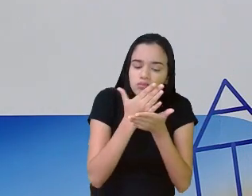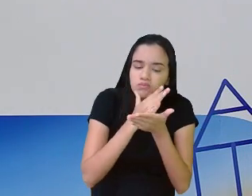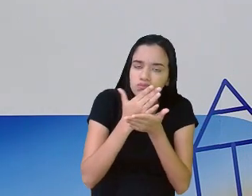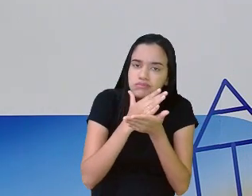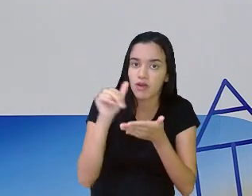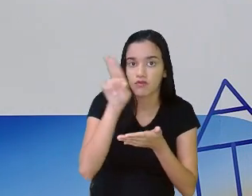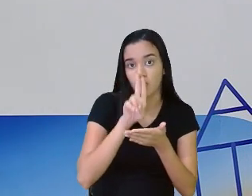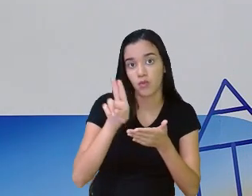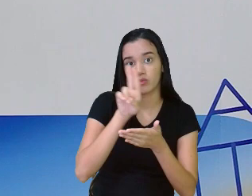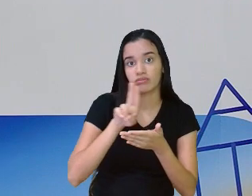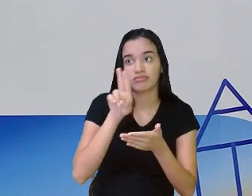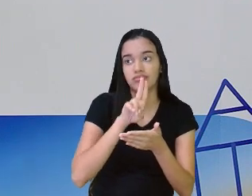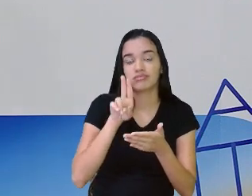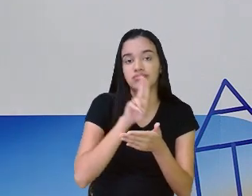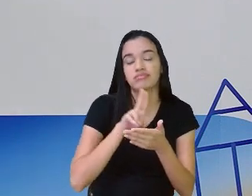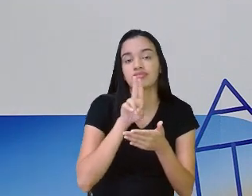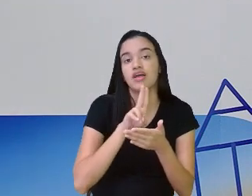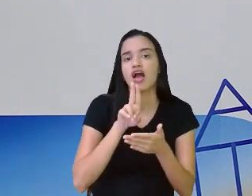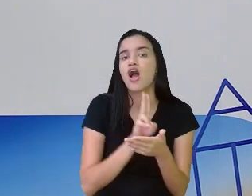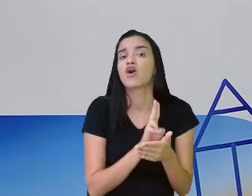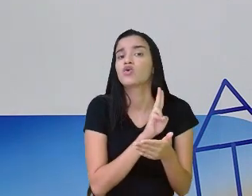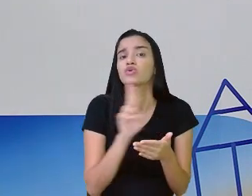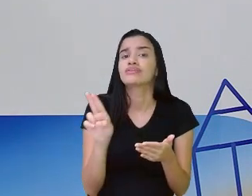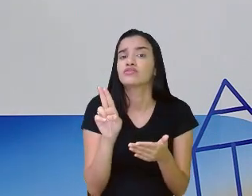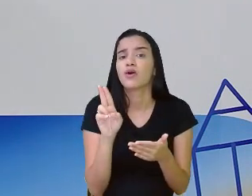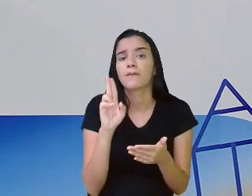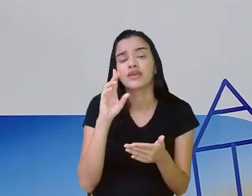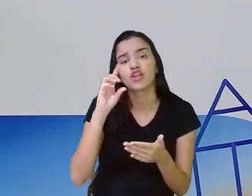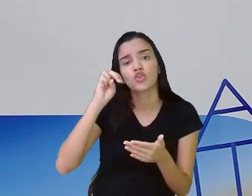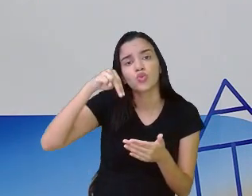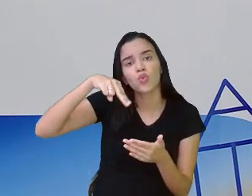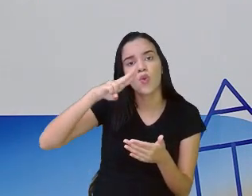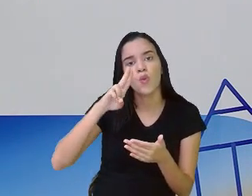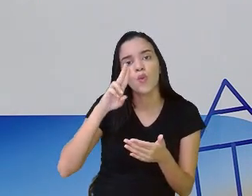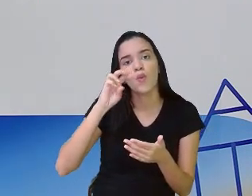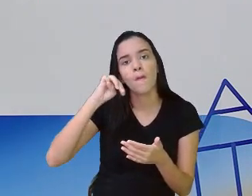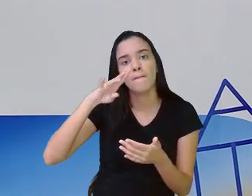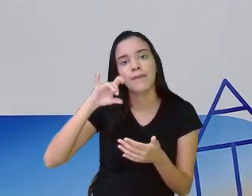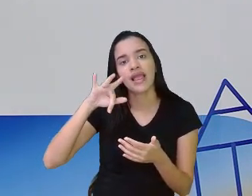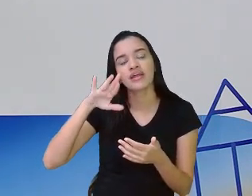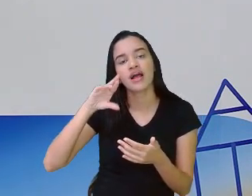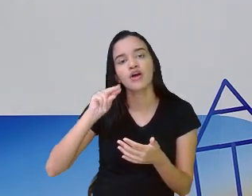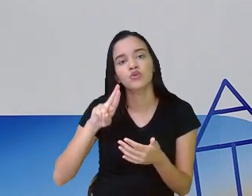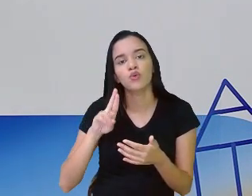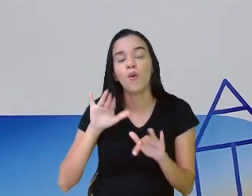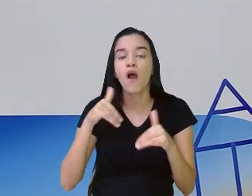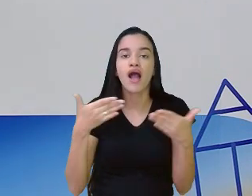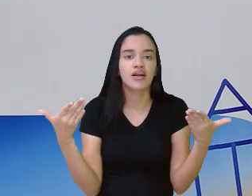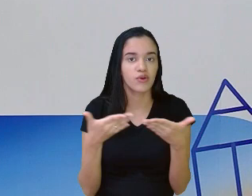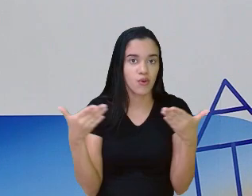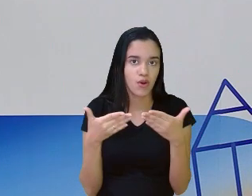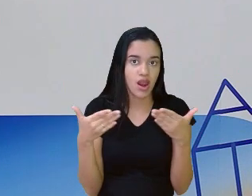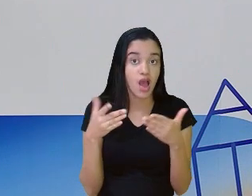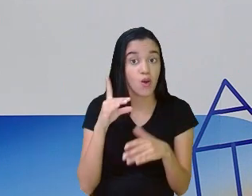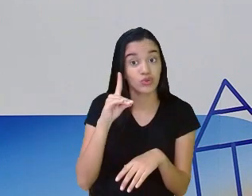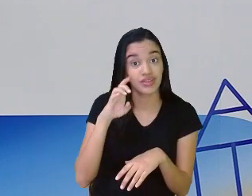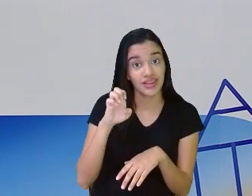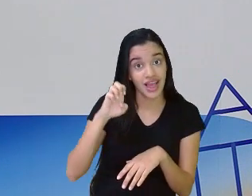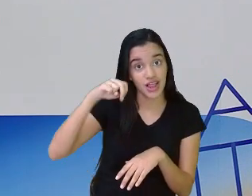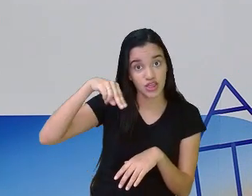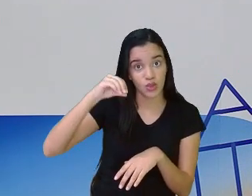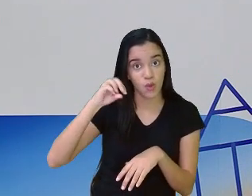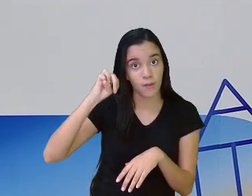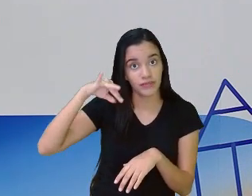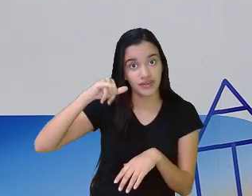vou utilizar é chamada de numerador. É o número de cima. O denominador não. O